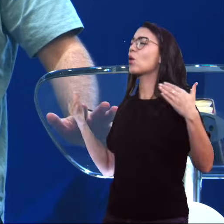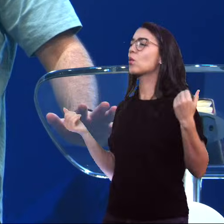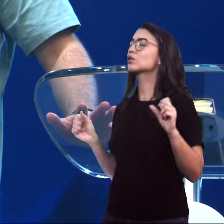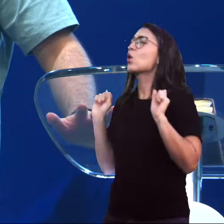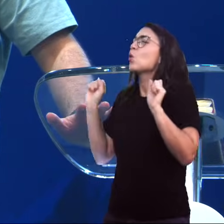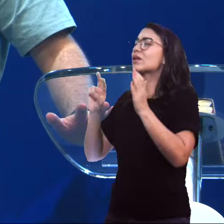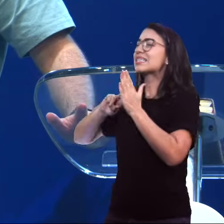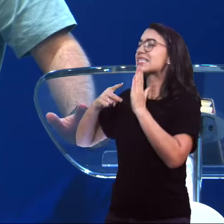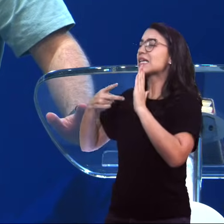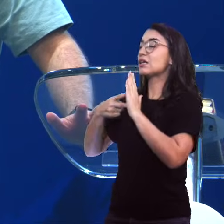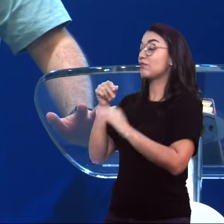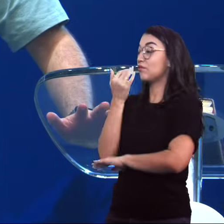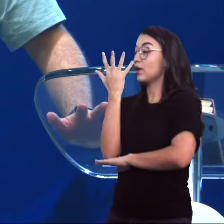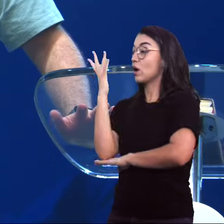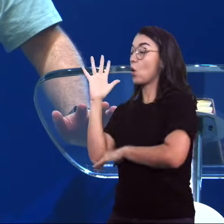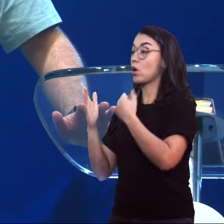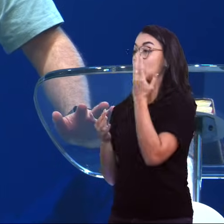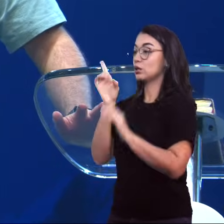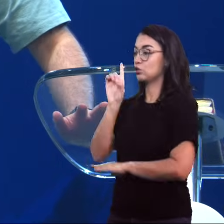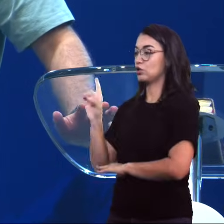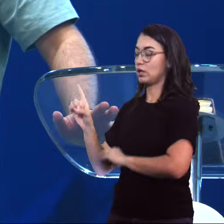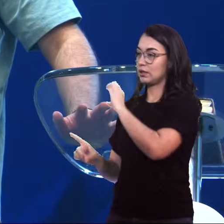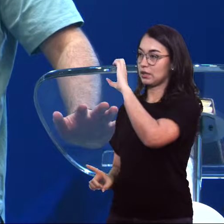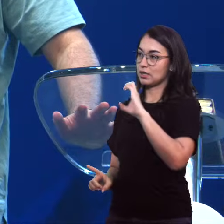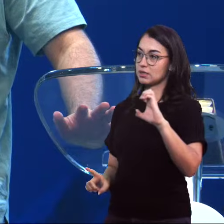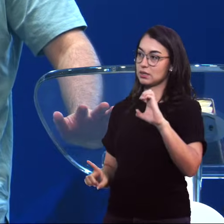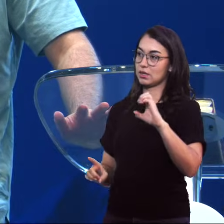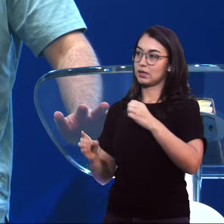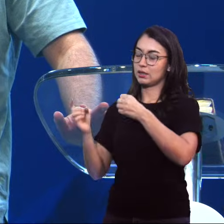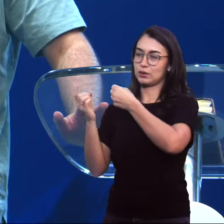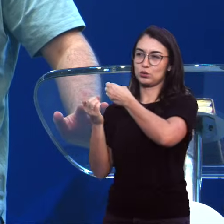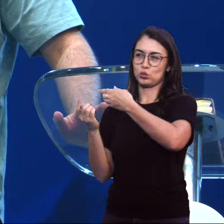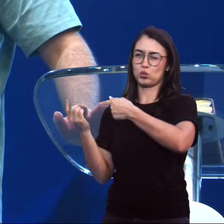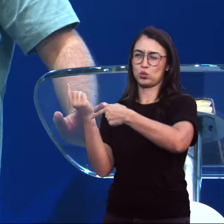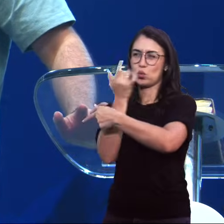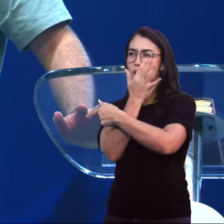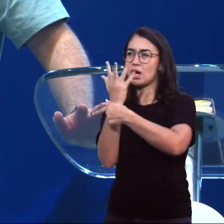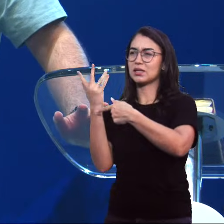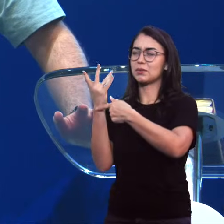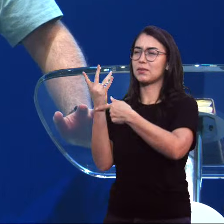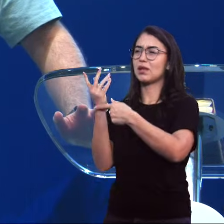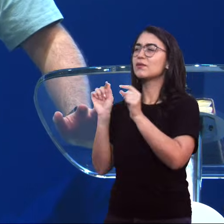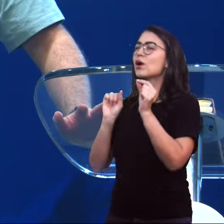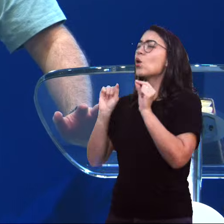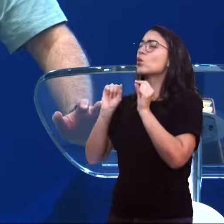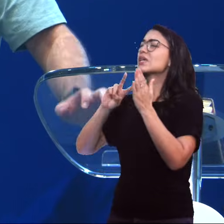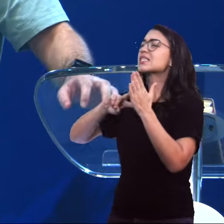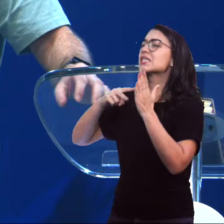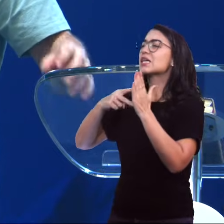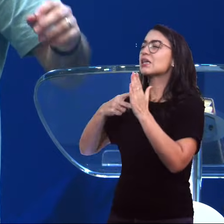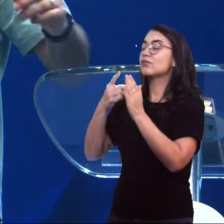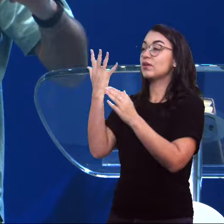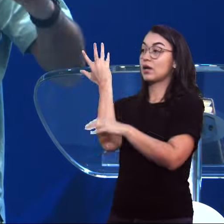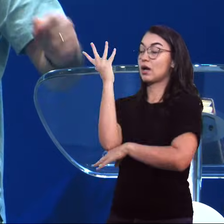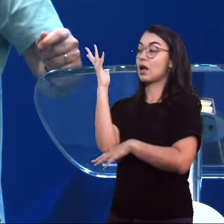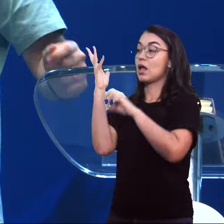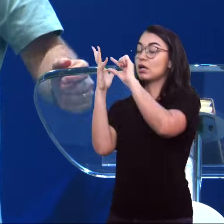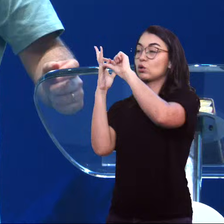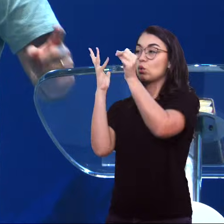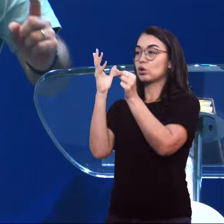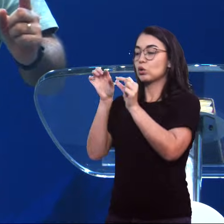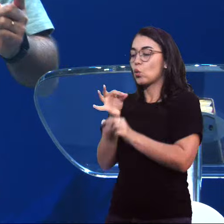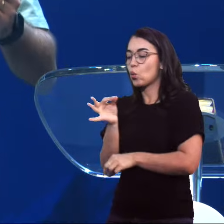2 oliveiras à direita e à esquerda do candelabro? Também perguntei: o que significam estes 2 ramos de